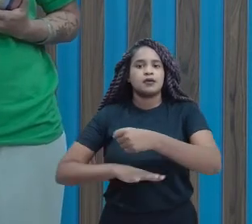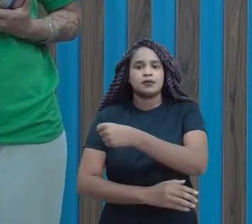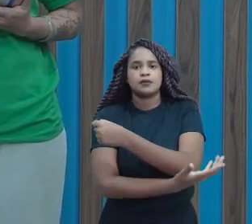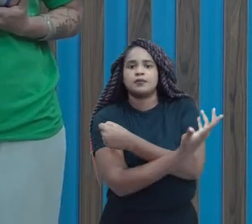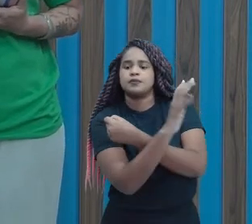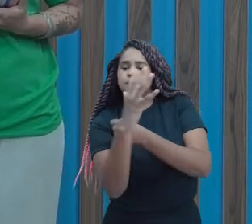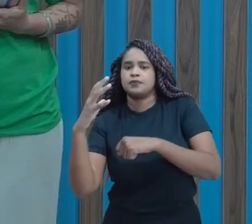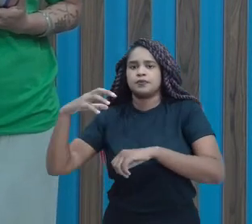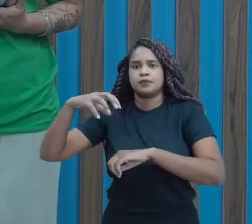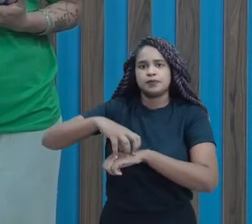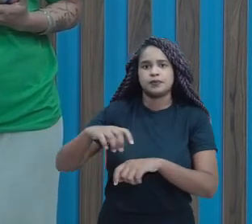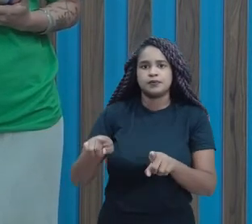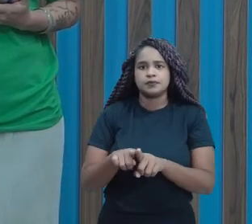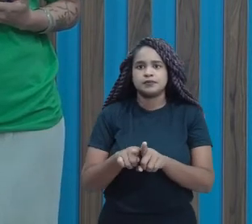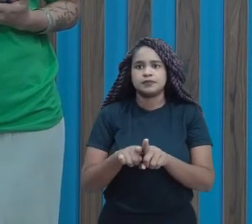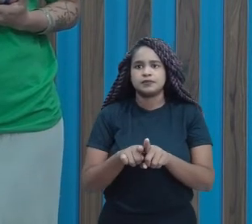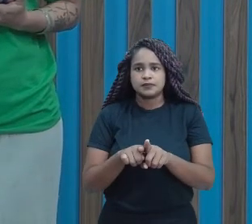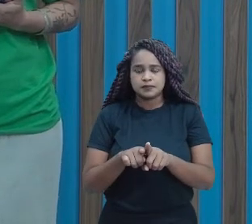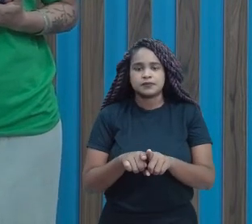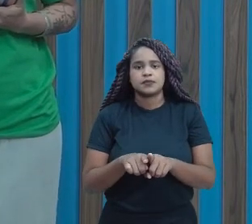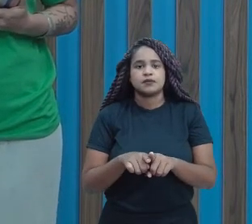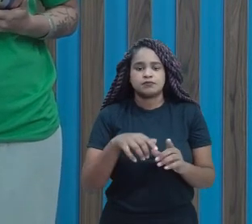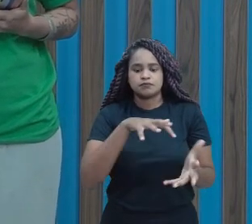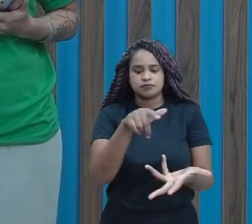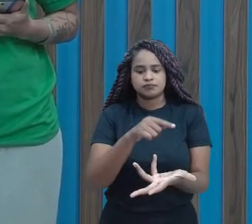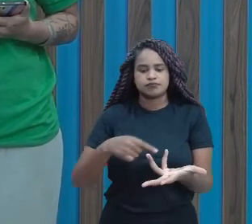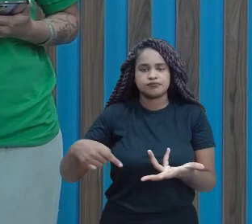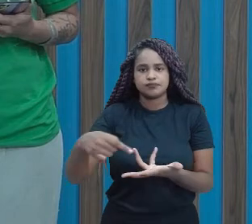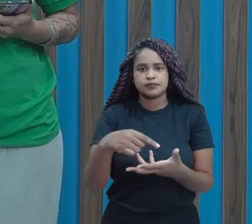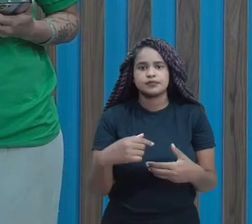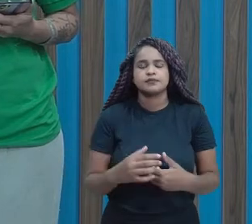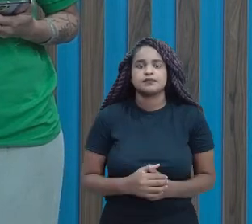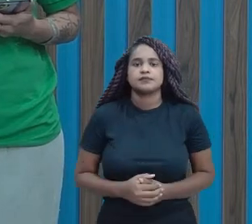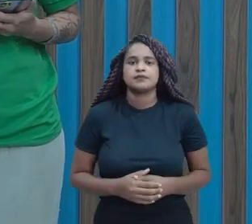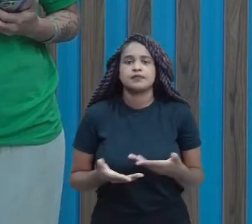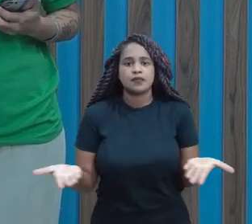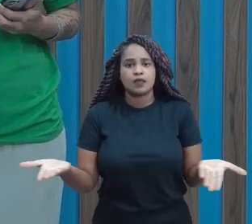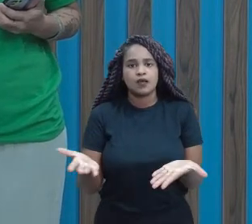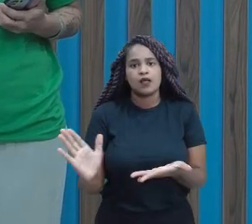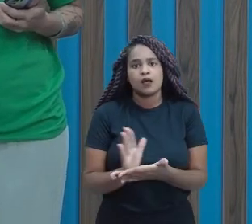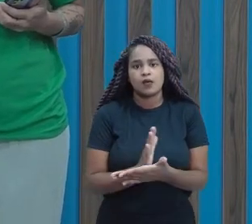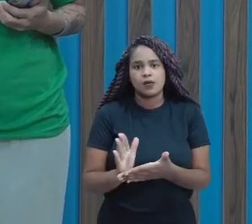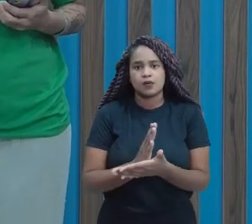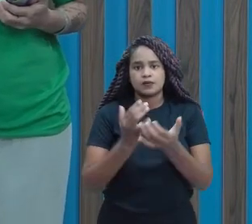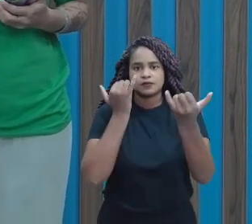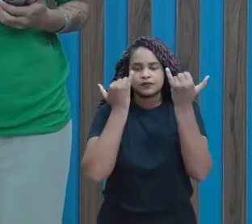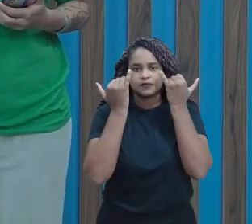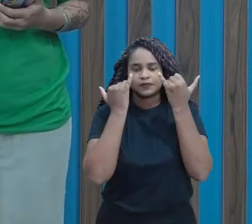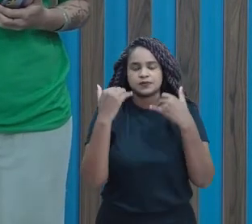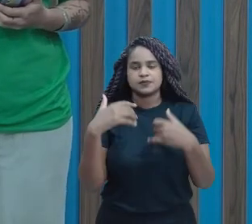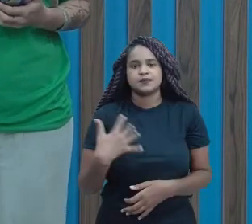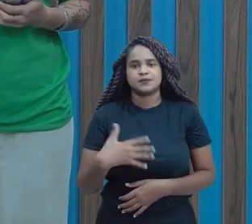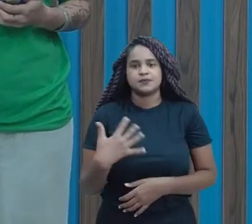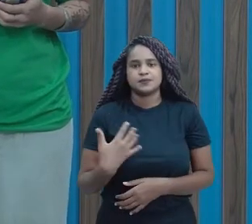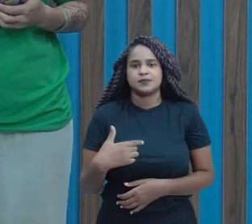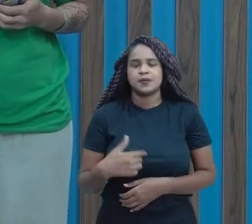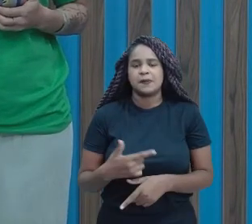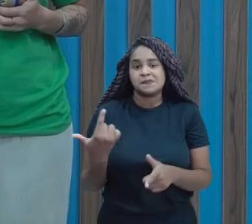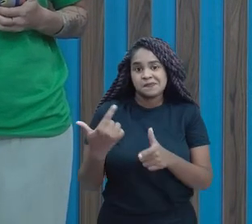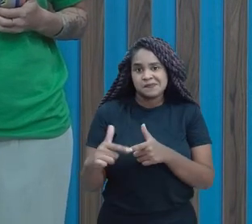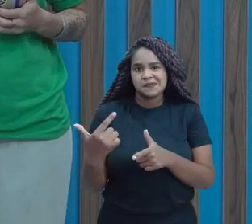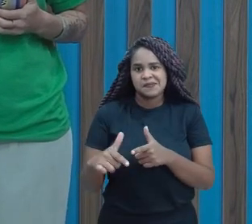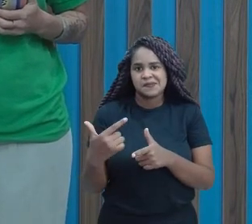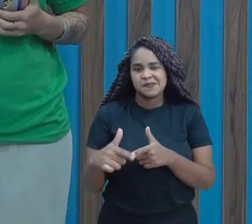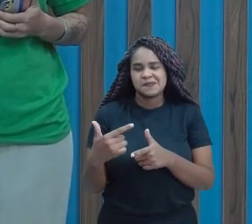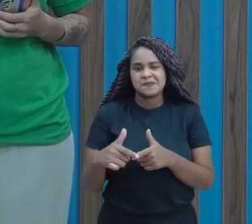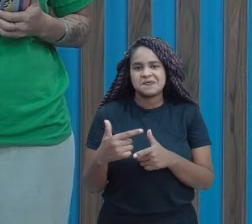agora na nossa aula, né? Então, vamos ver aqui alguns dados. Opa, estamos tendo um